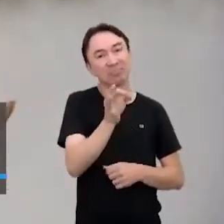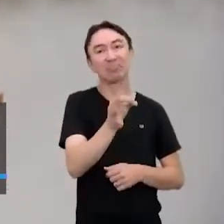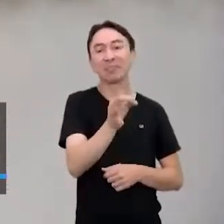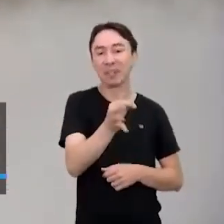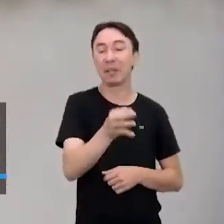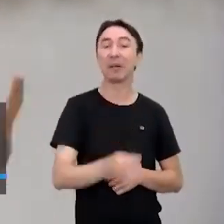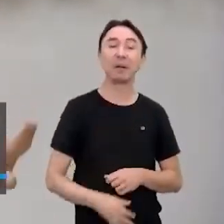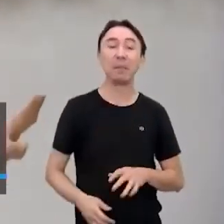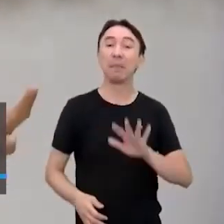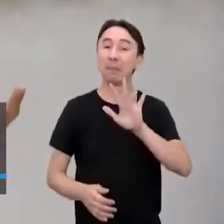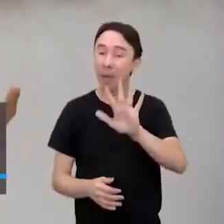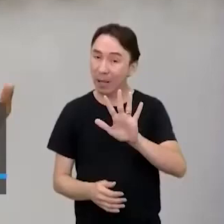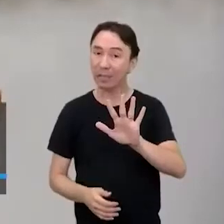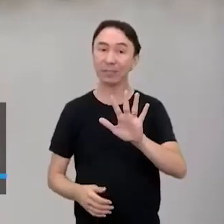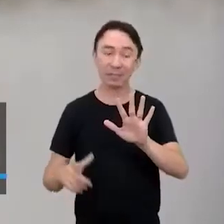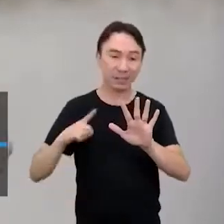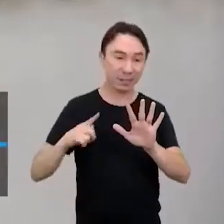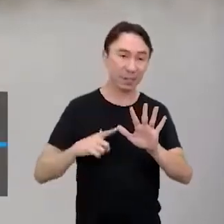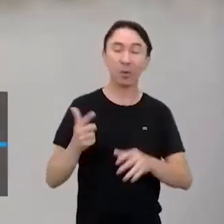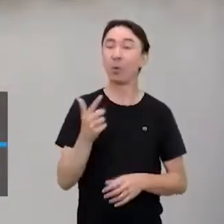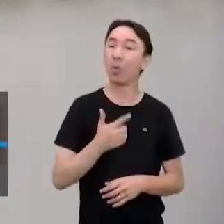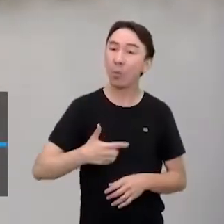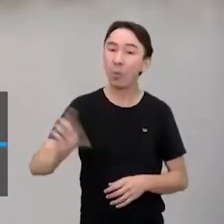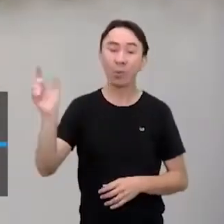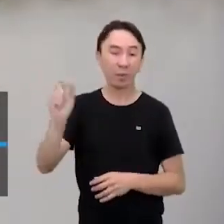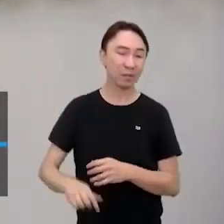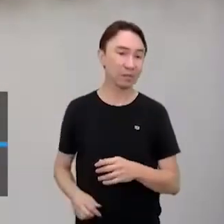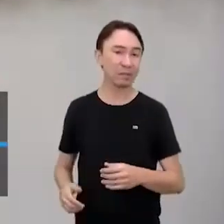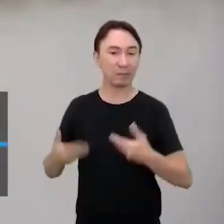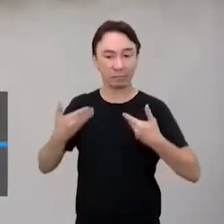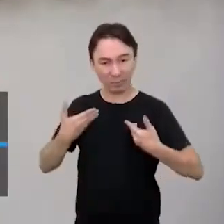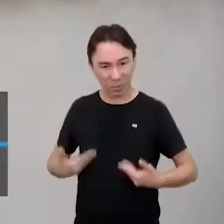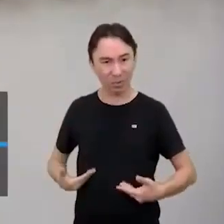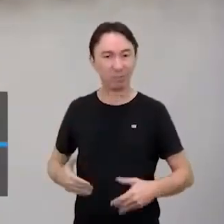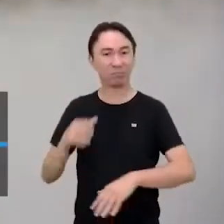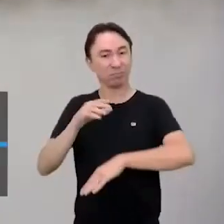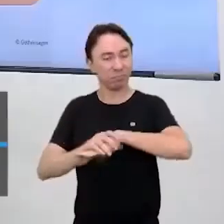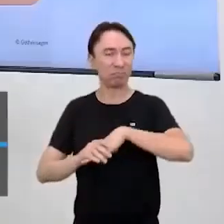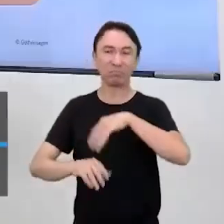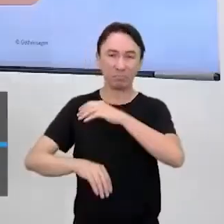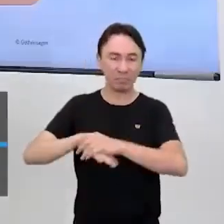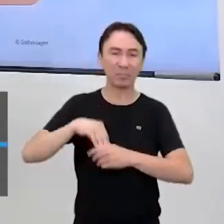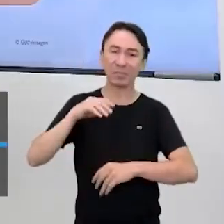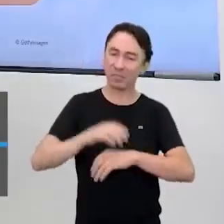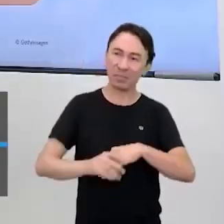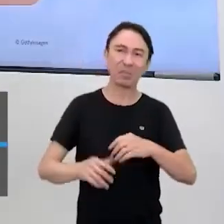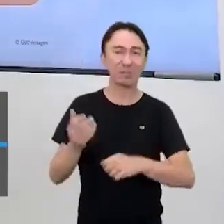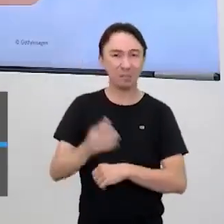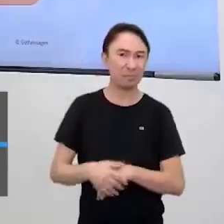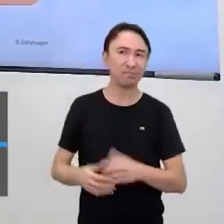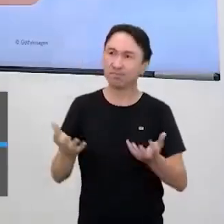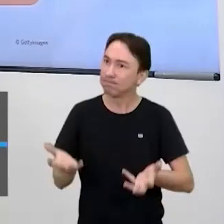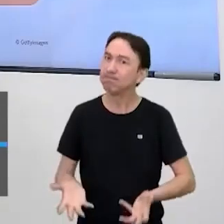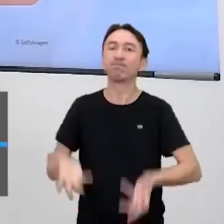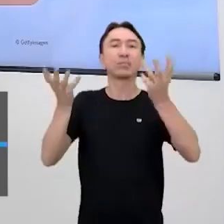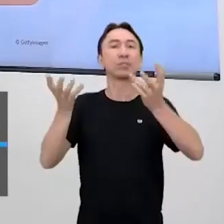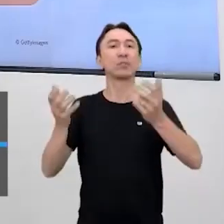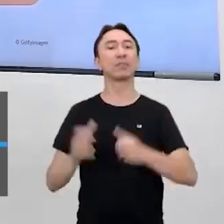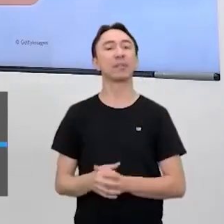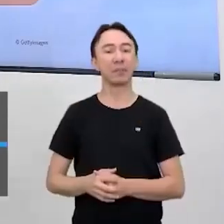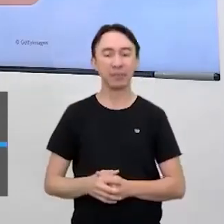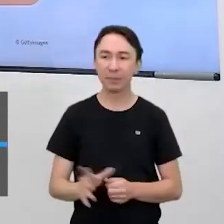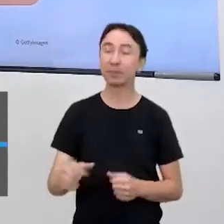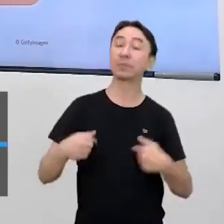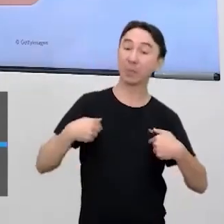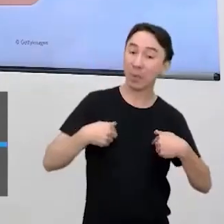outras práticas corporais, a gente vê isso de uma forma mais latente, né? Agora eu fiquei curioso. Olha que interessante isso, porque